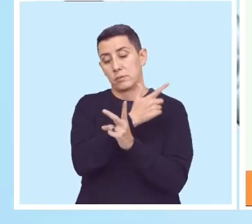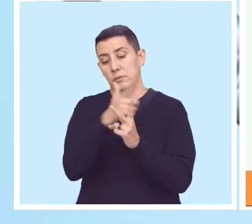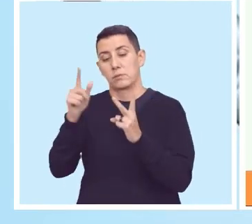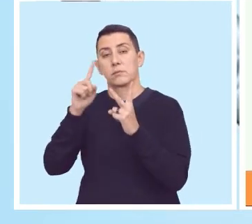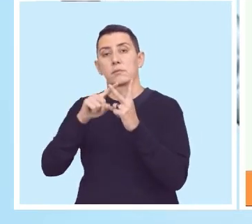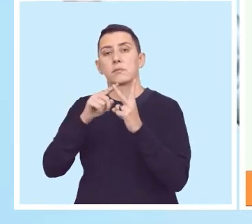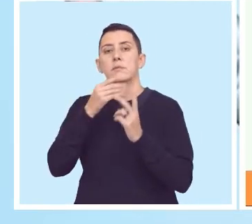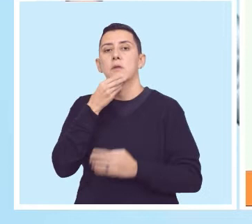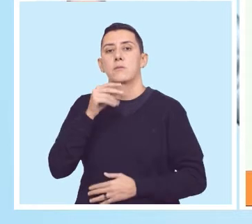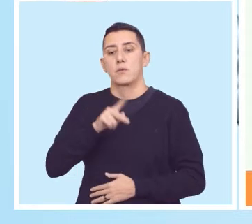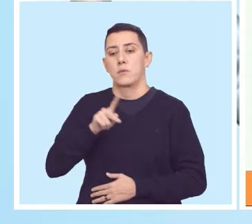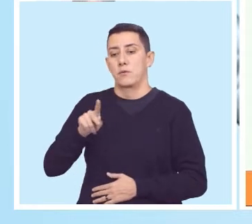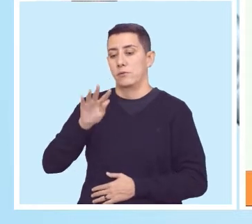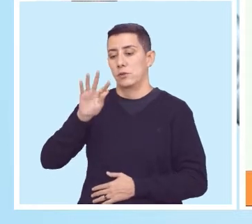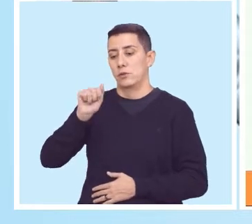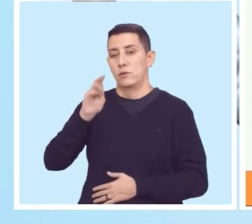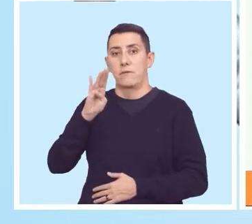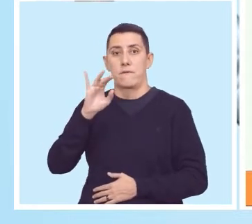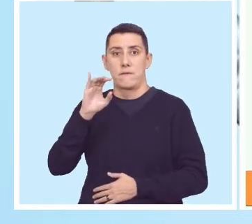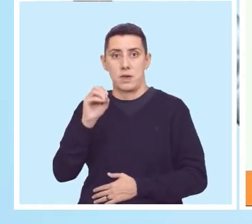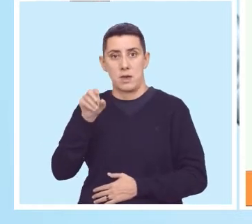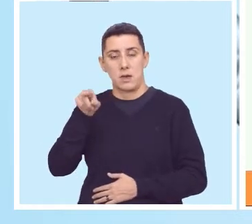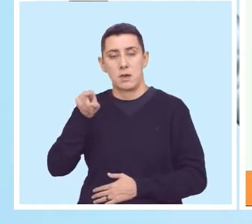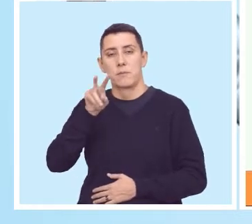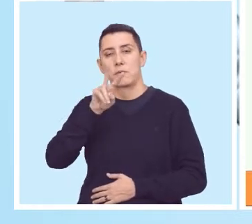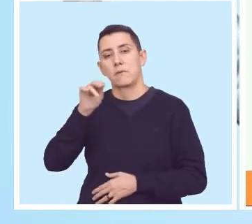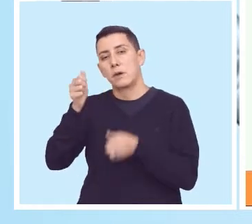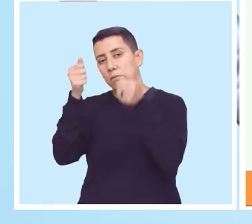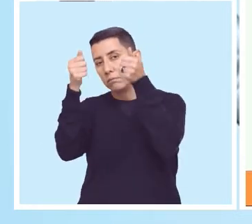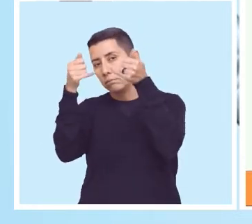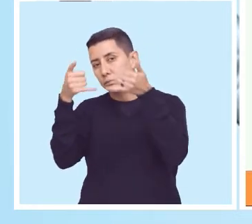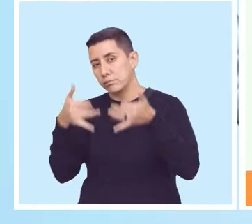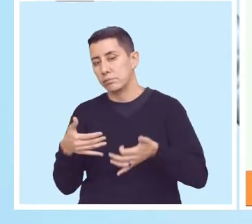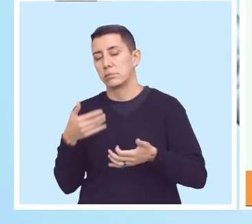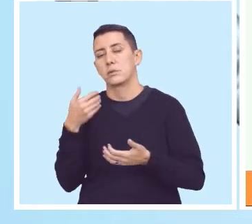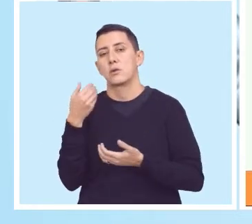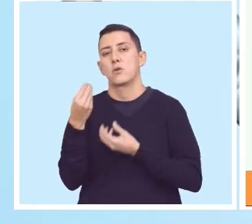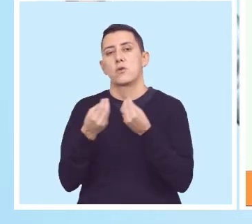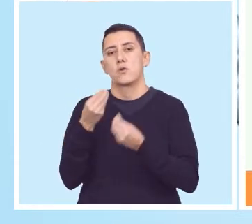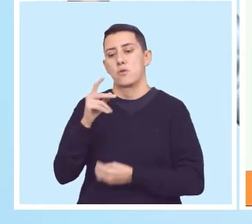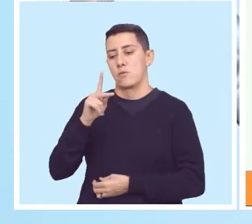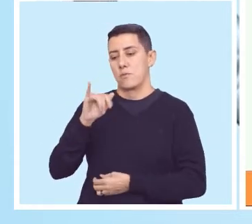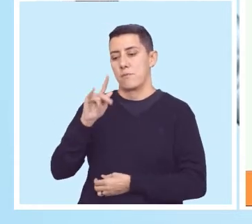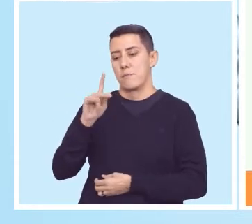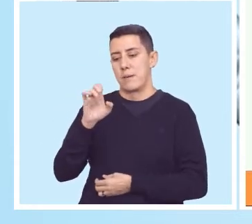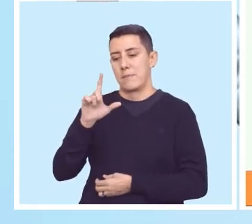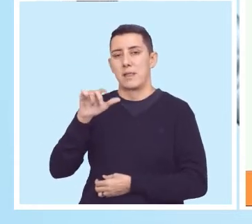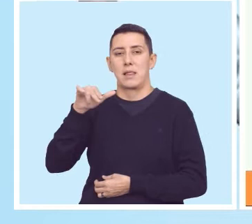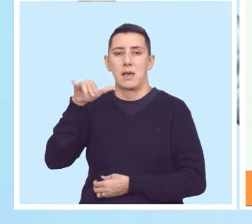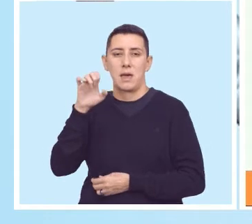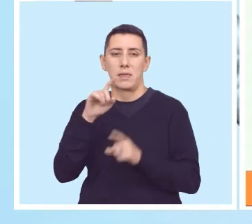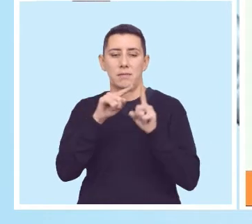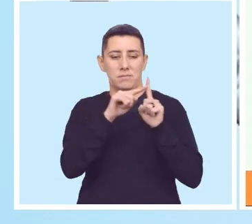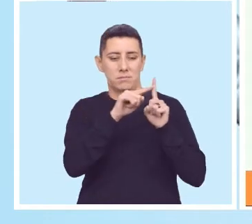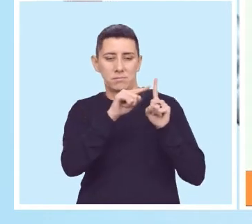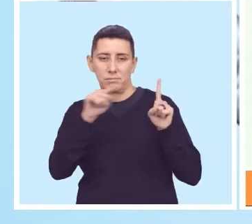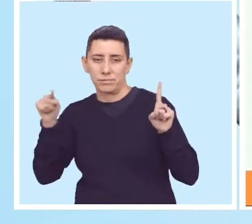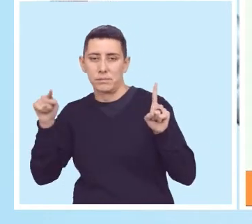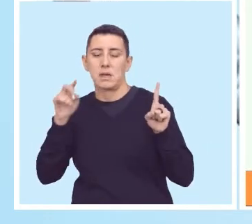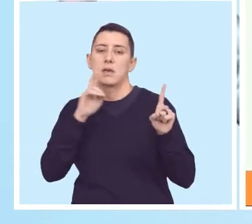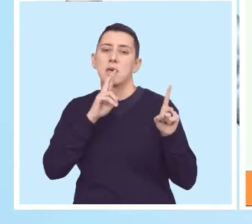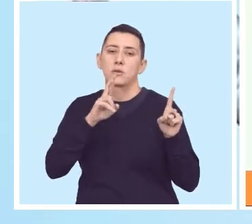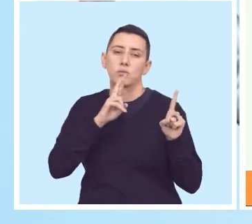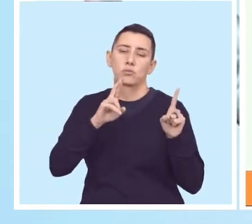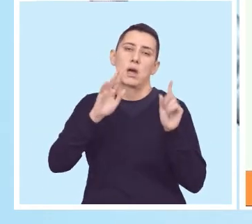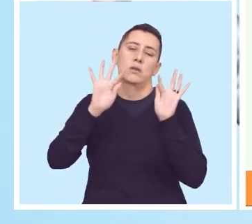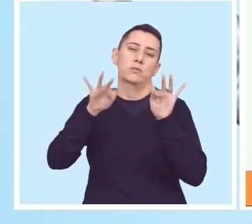o professor Fábio, que vai apresentar a parte do pipeline, os resultados e fazer as considerações